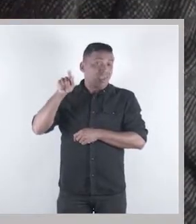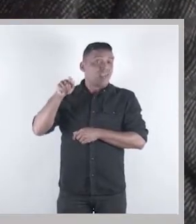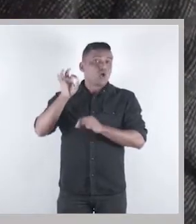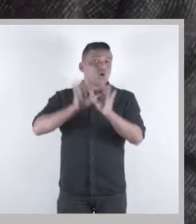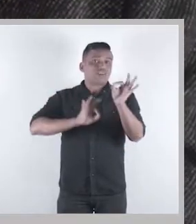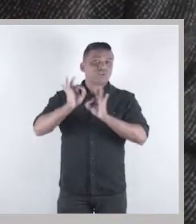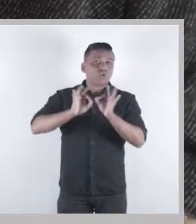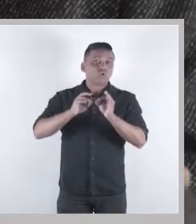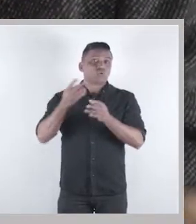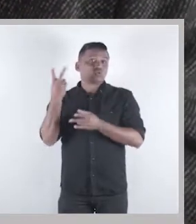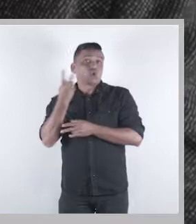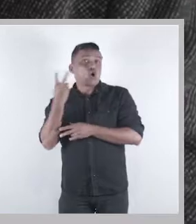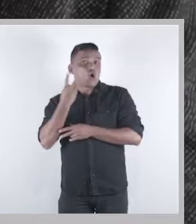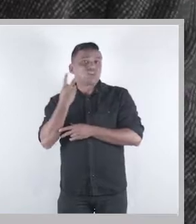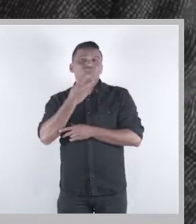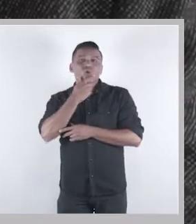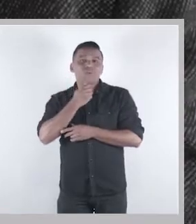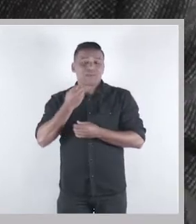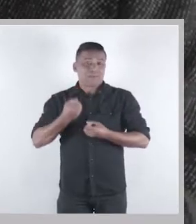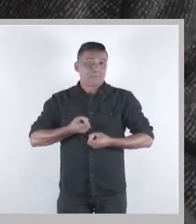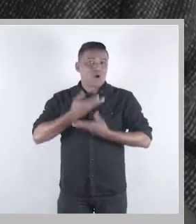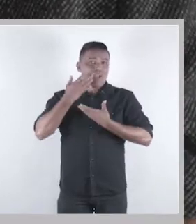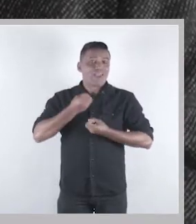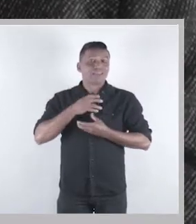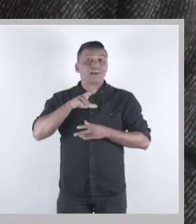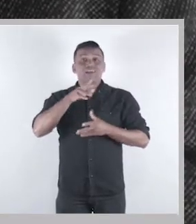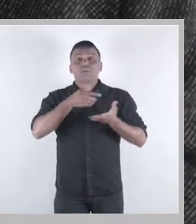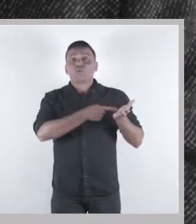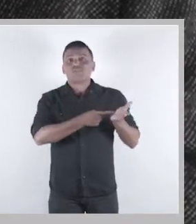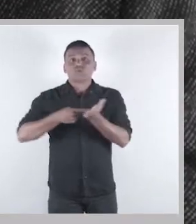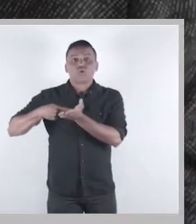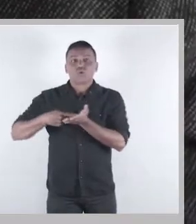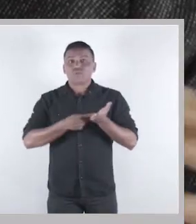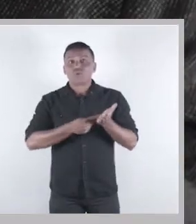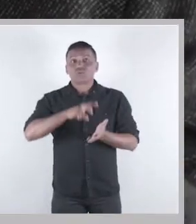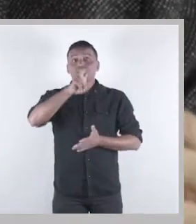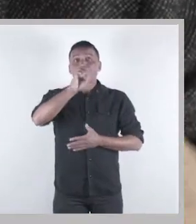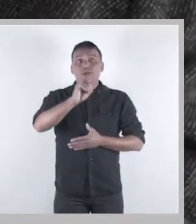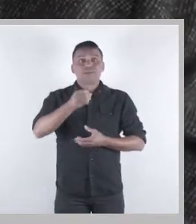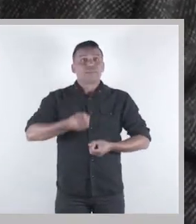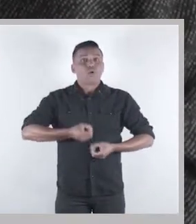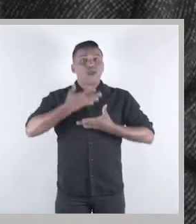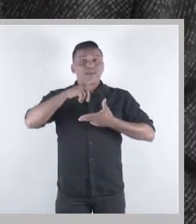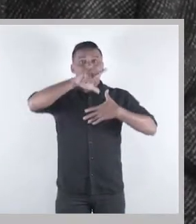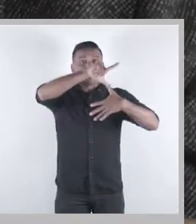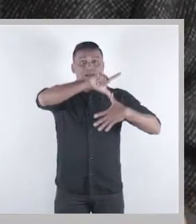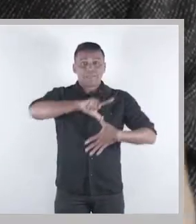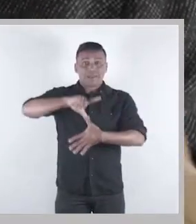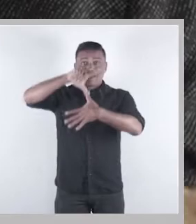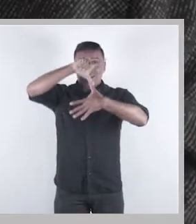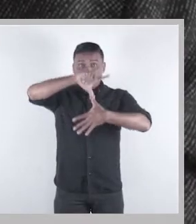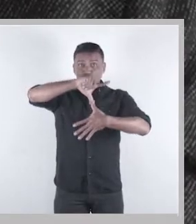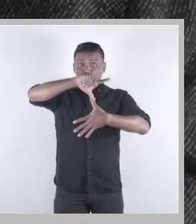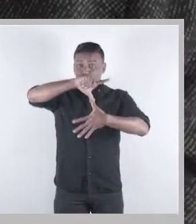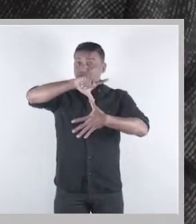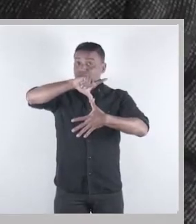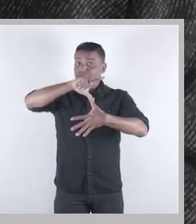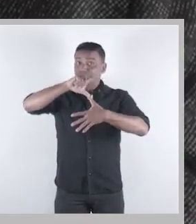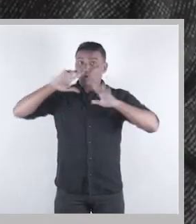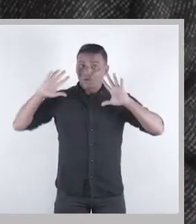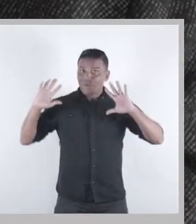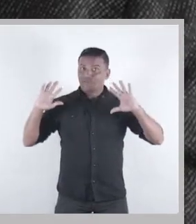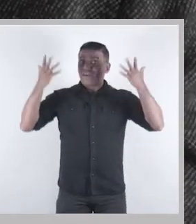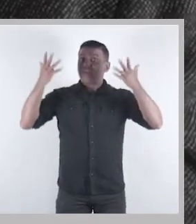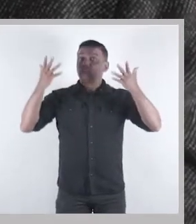também da América Latina só se todos esses eventos eles eles reforçam né Essa aproximação de línguas